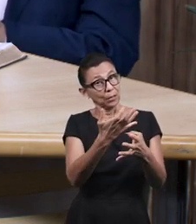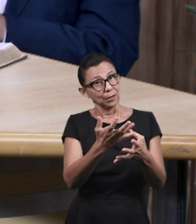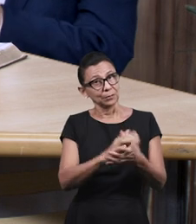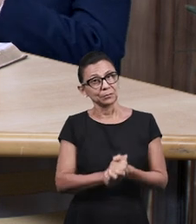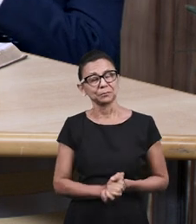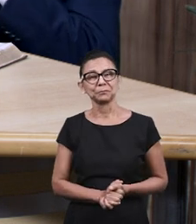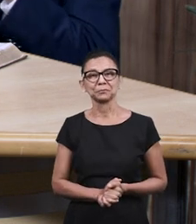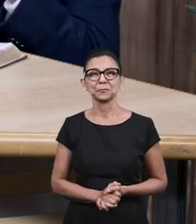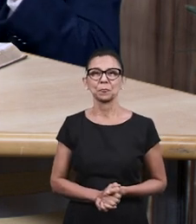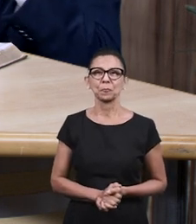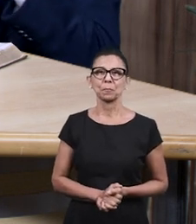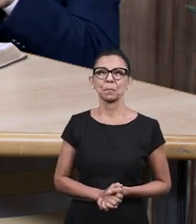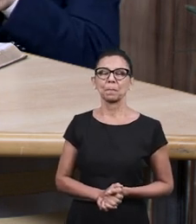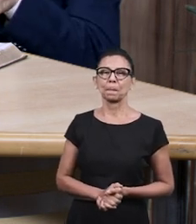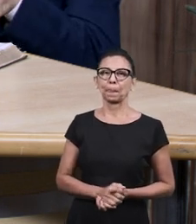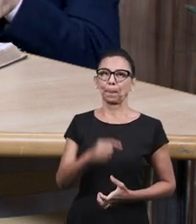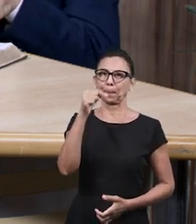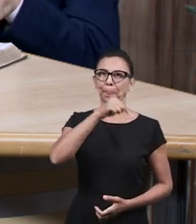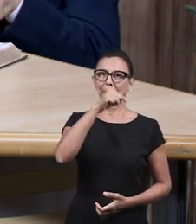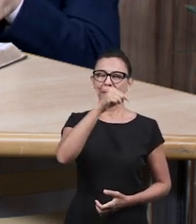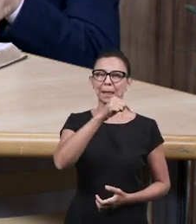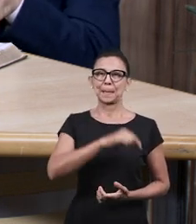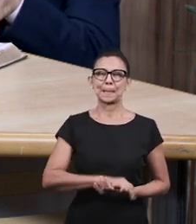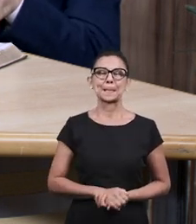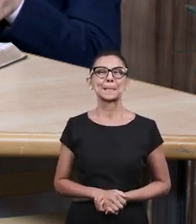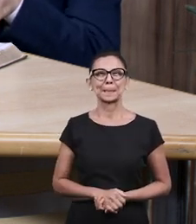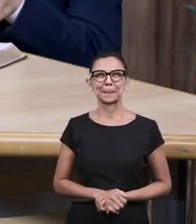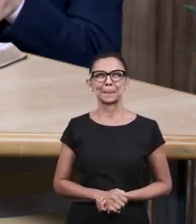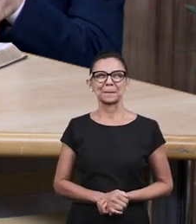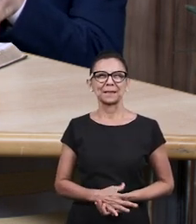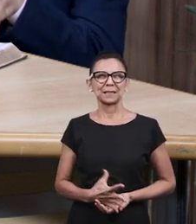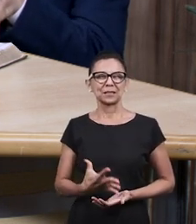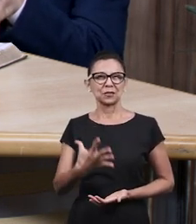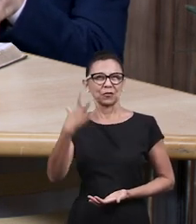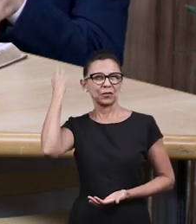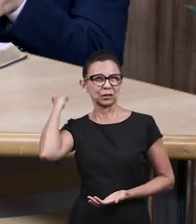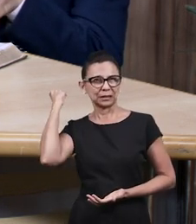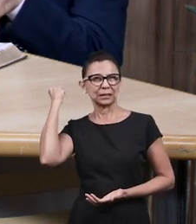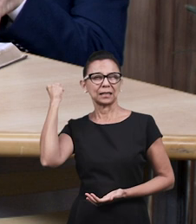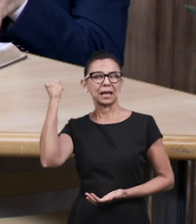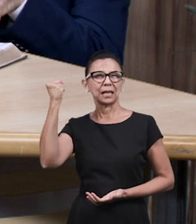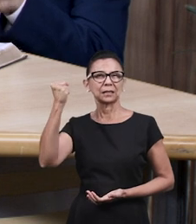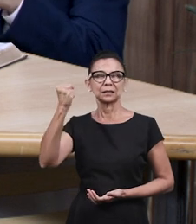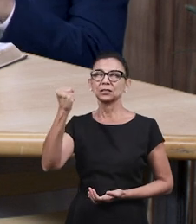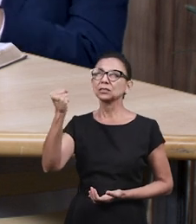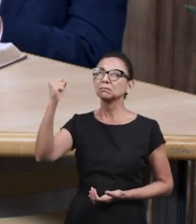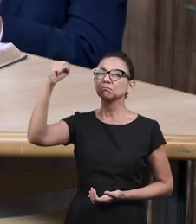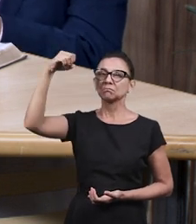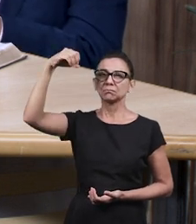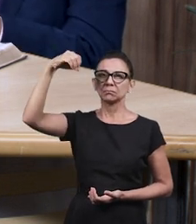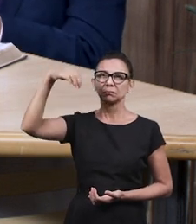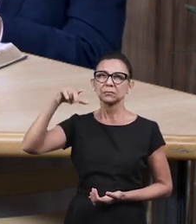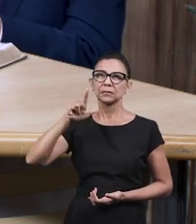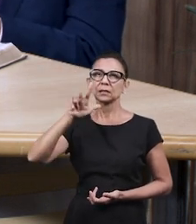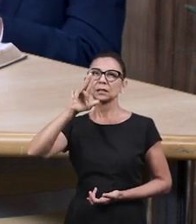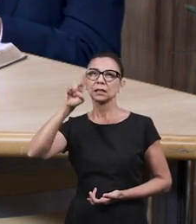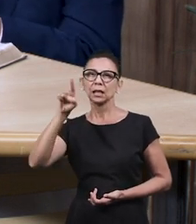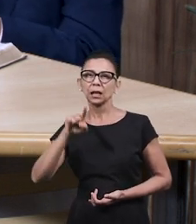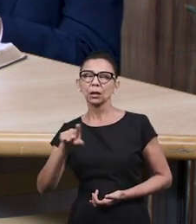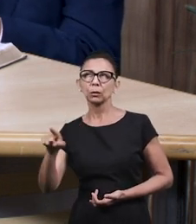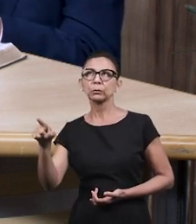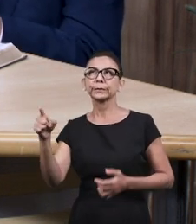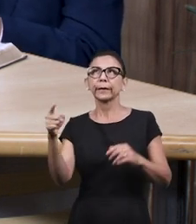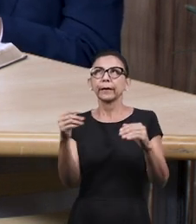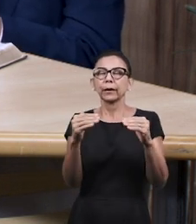aqui. Então, exatamente no nosso planeta Terra, essas velocidades, até a velocidade da luz, considera-se que